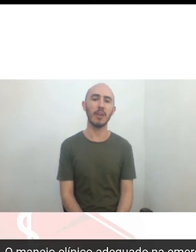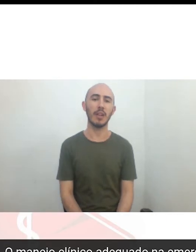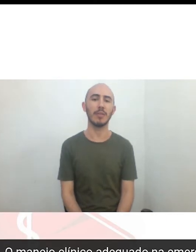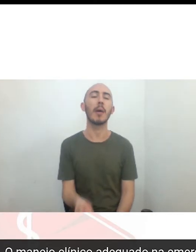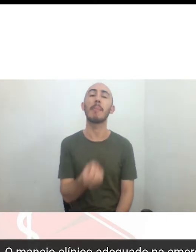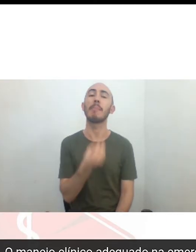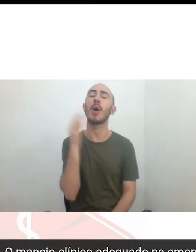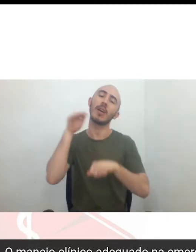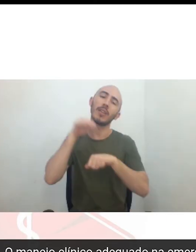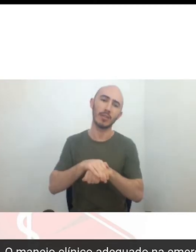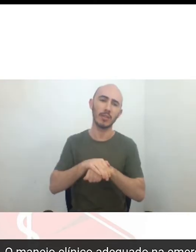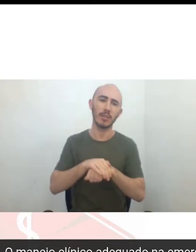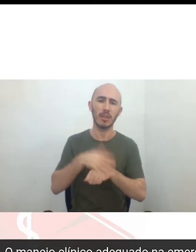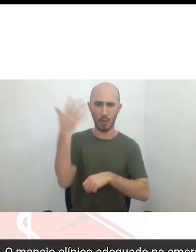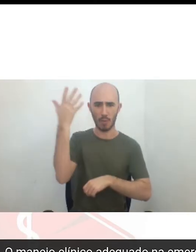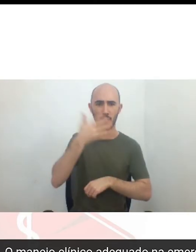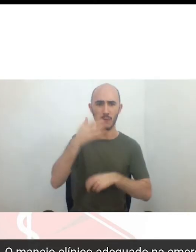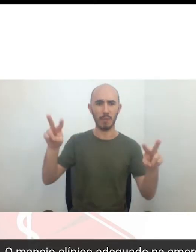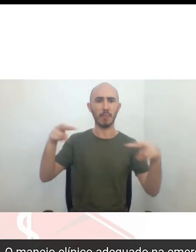Estão ouvindo?